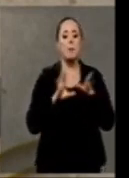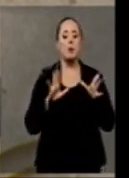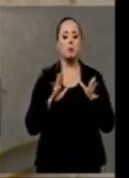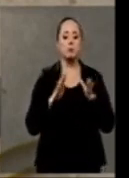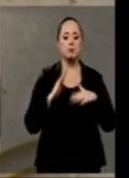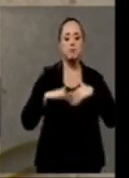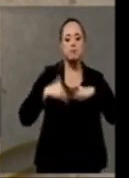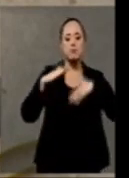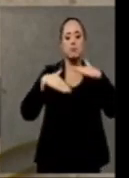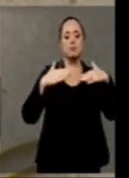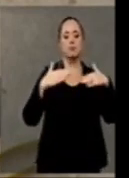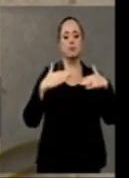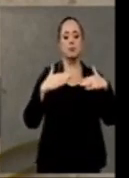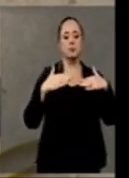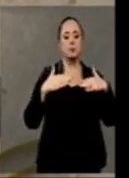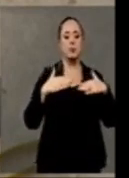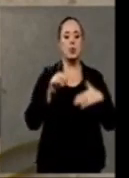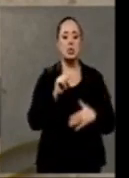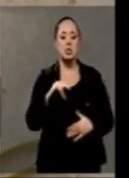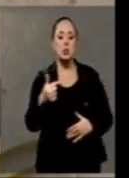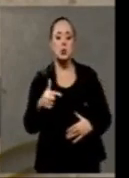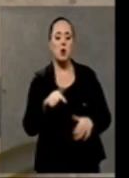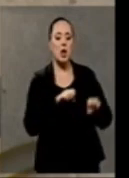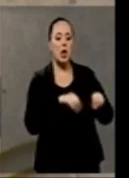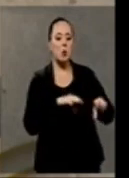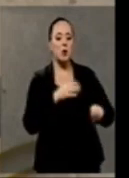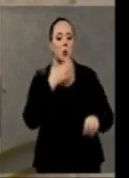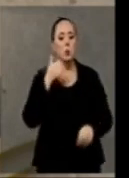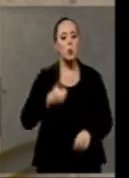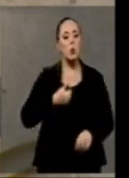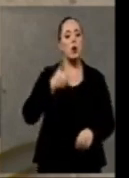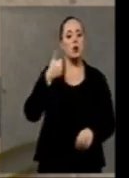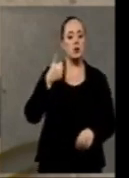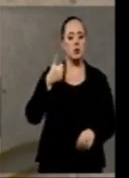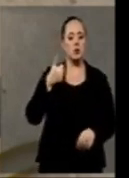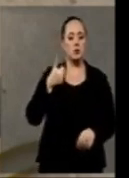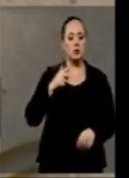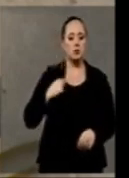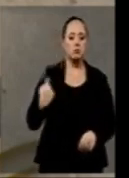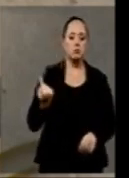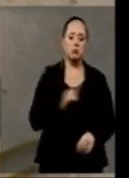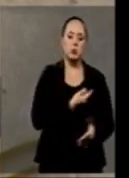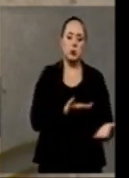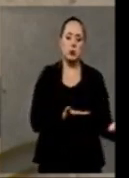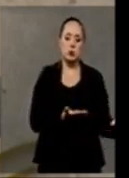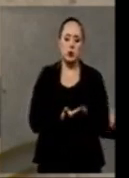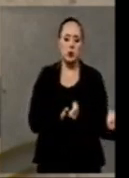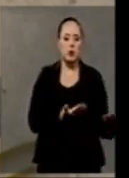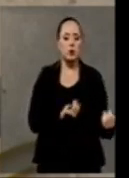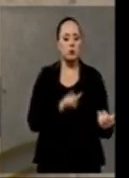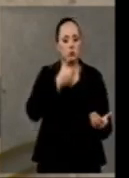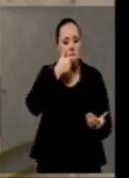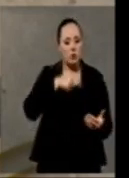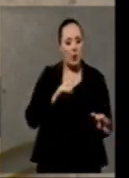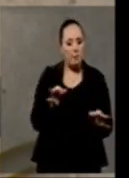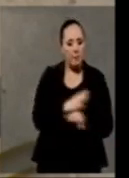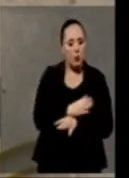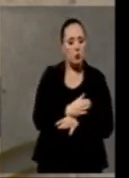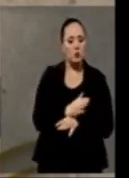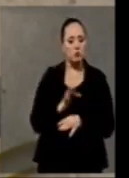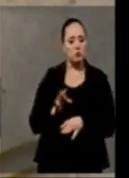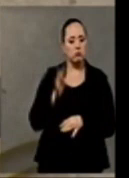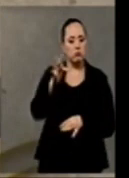sustentável sem educação de qualidade para que os nossos jovens estejam prontos a enfrentar